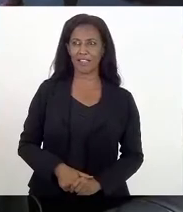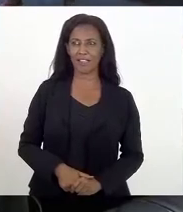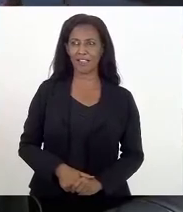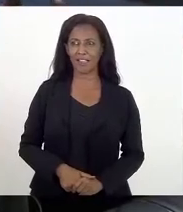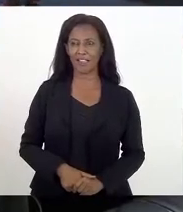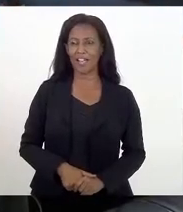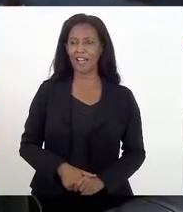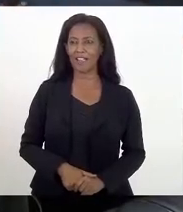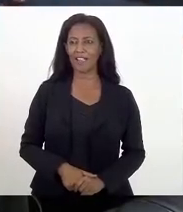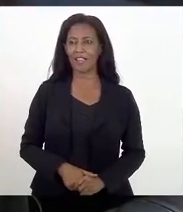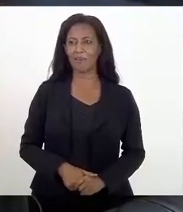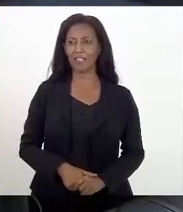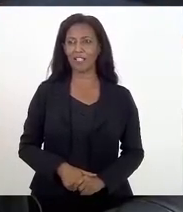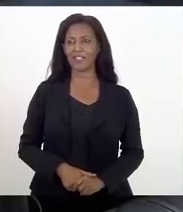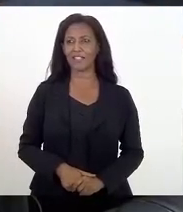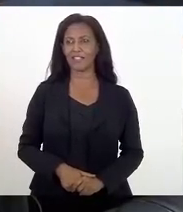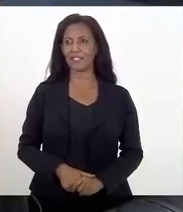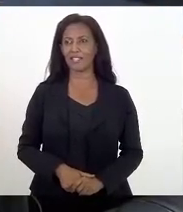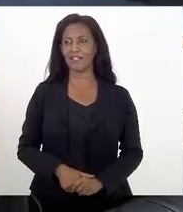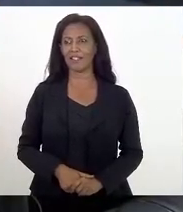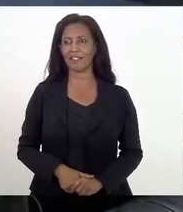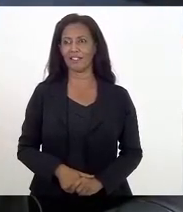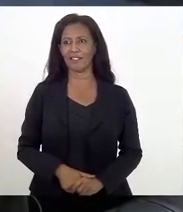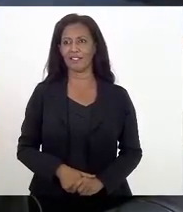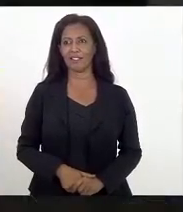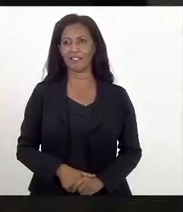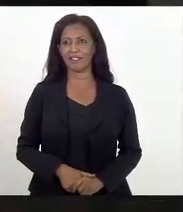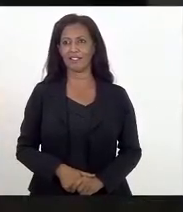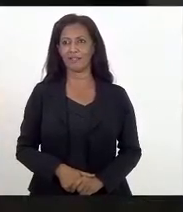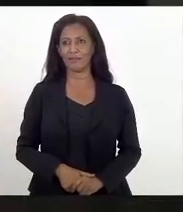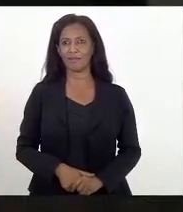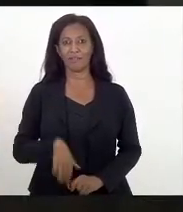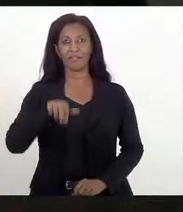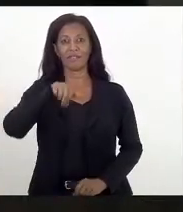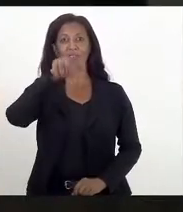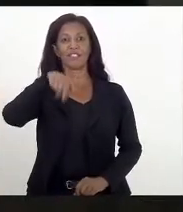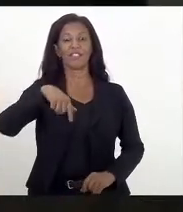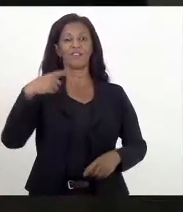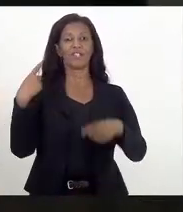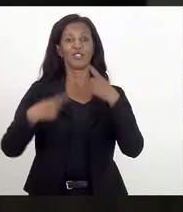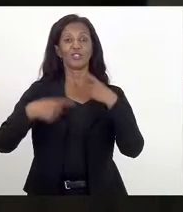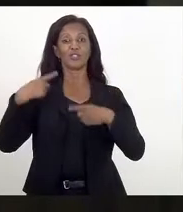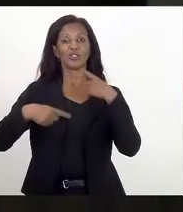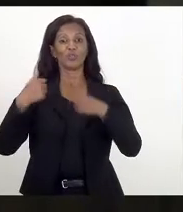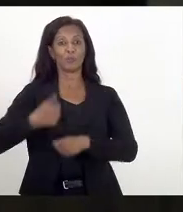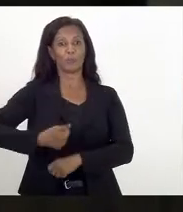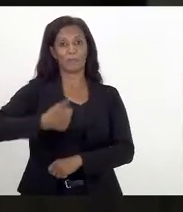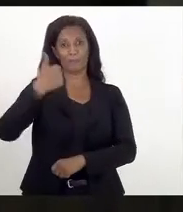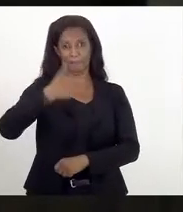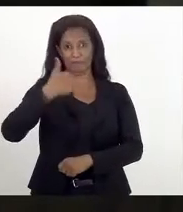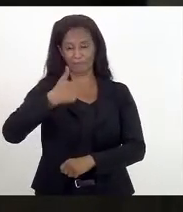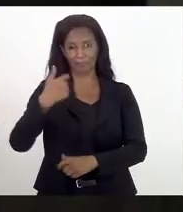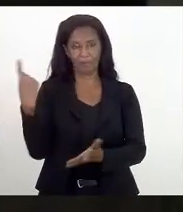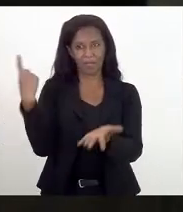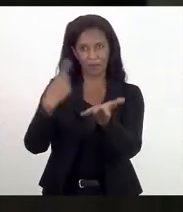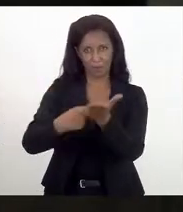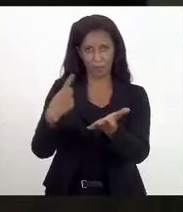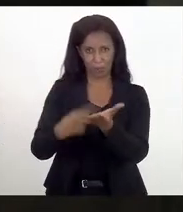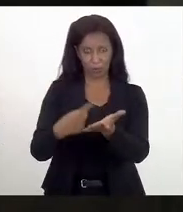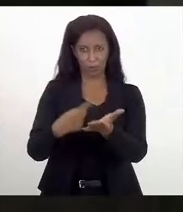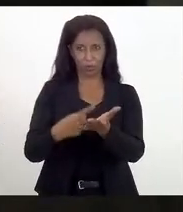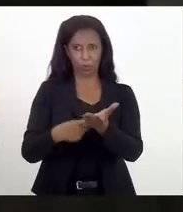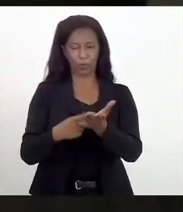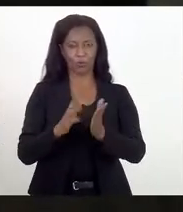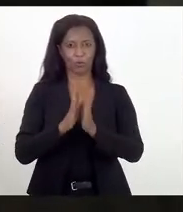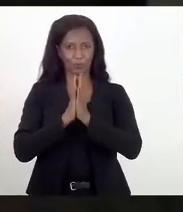poderia o parecer. Então, não, primeiro, porque ele vai discutir primeiro, mas, vamos fazer um acordo de procedimento aqui, por favor,